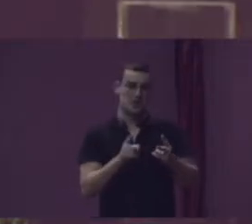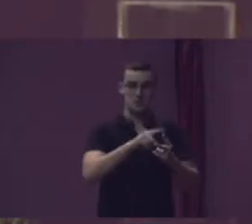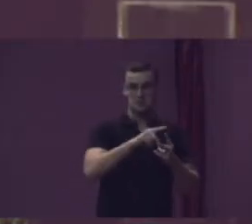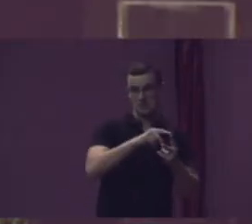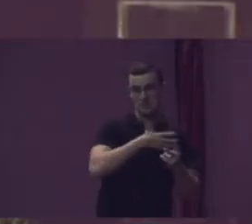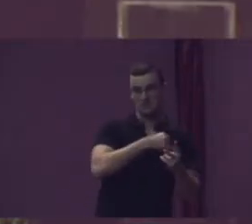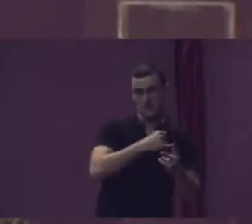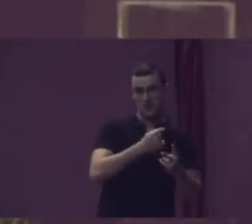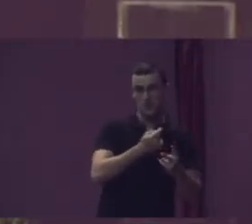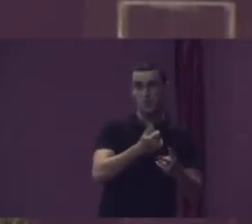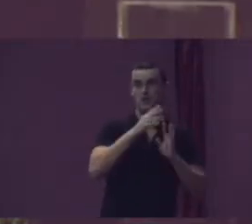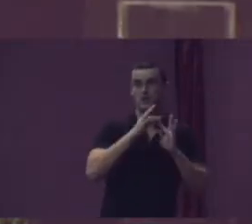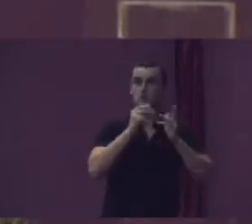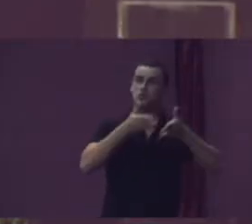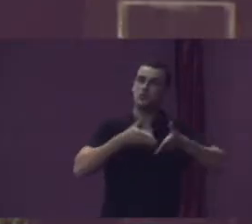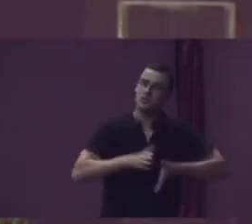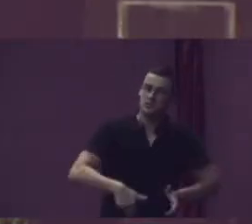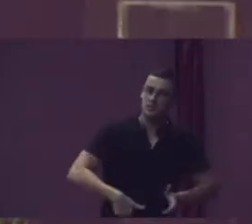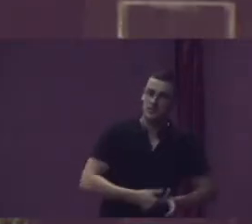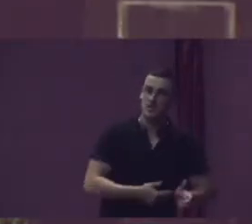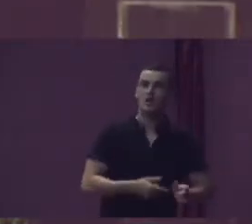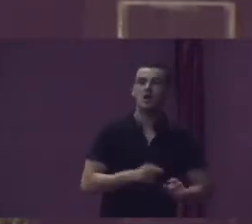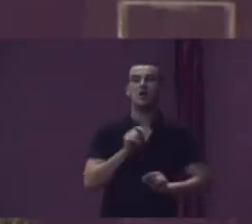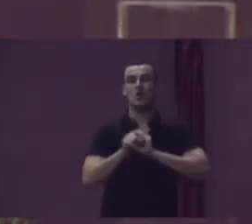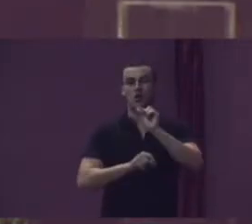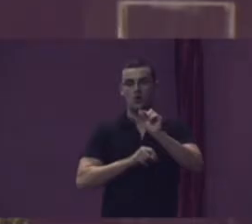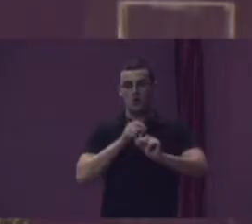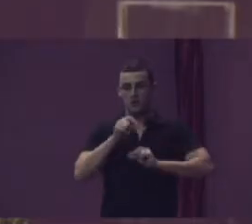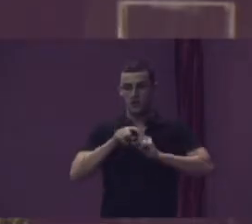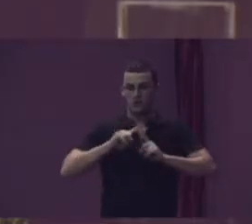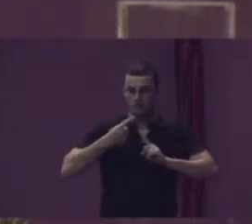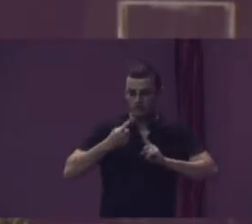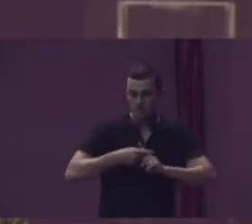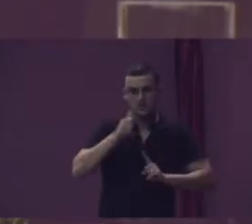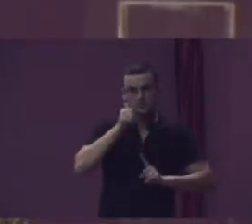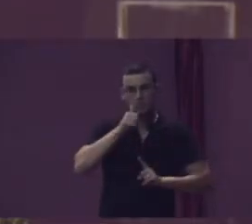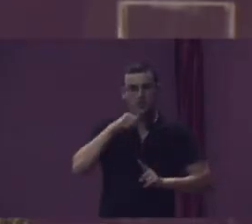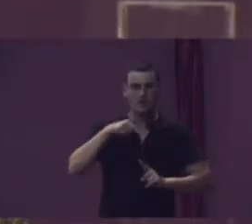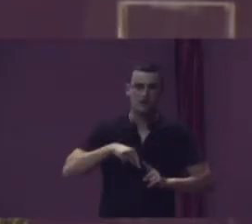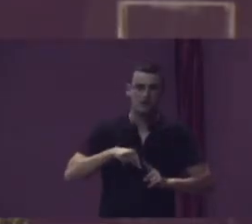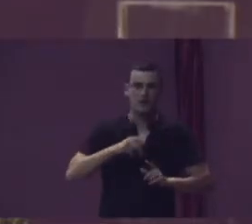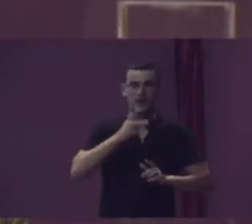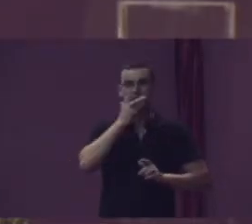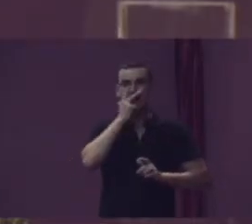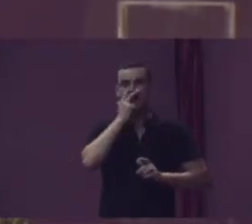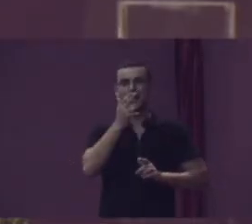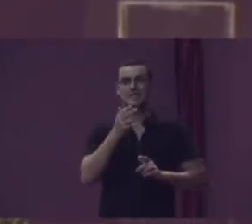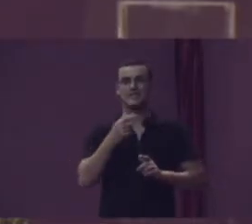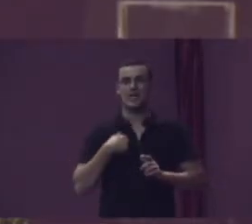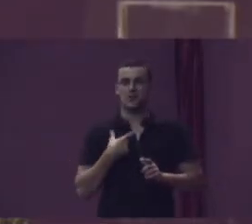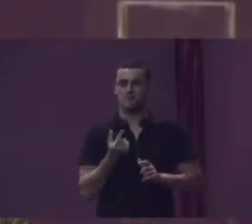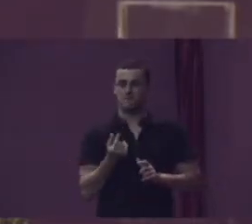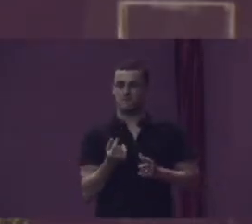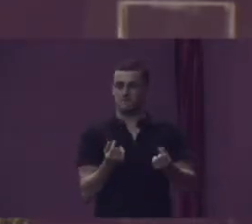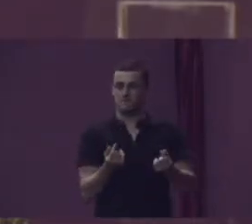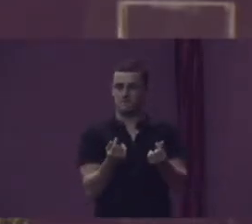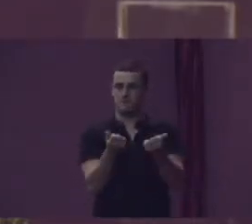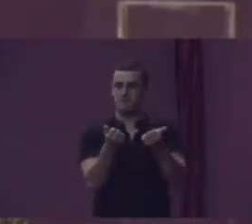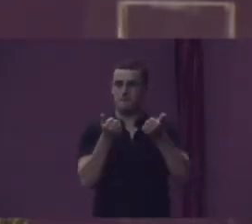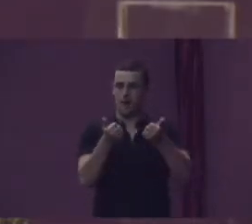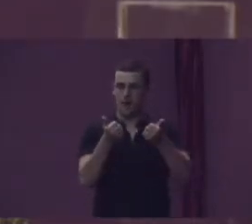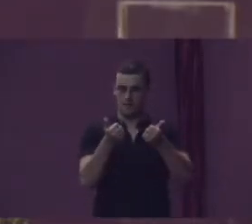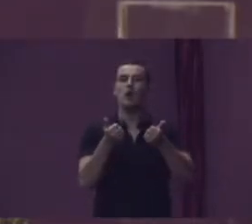cesariana. A vida reprodutiva dessas mulheres é projetada para quando se atinge uma situação material e profissional